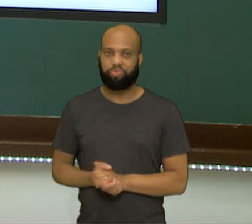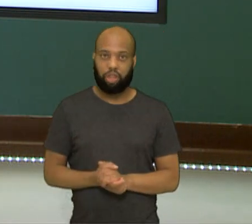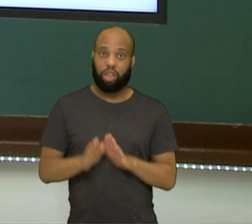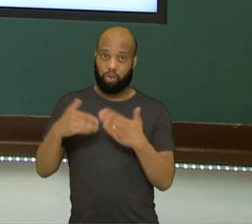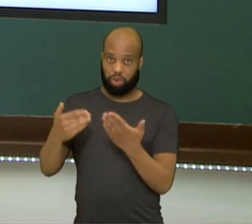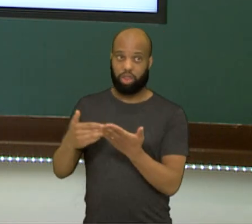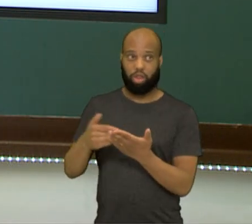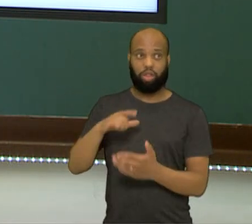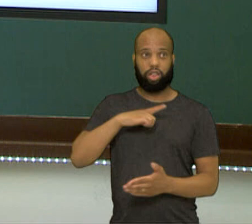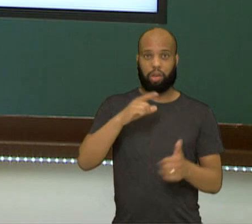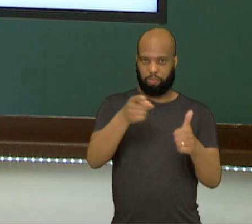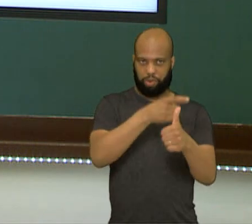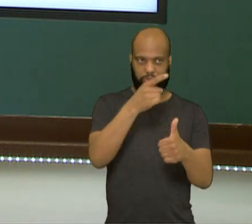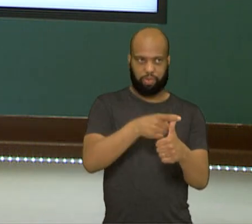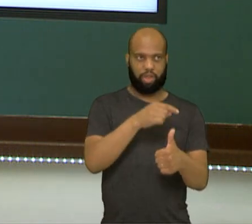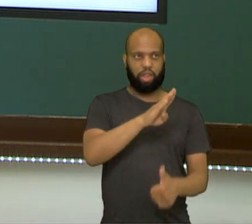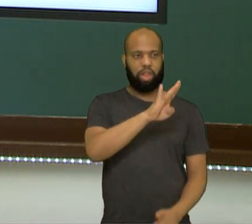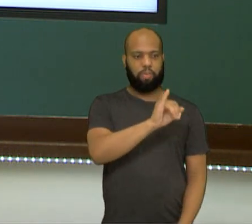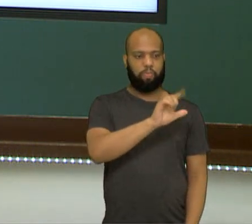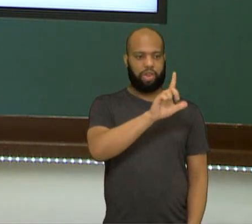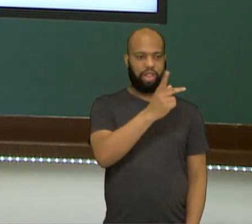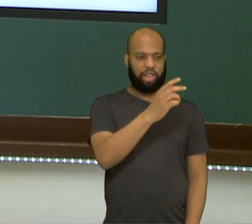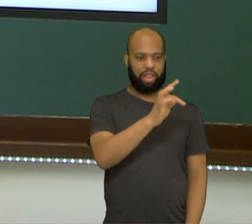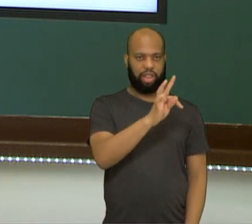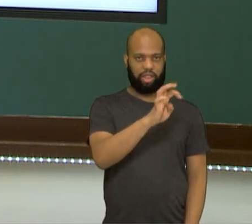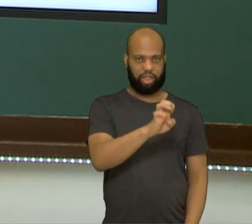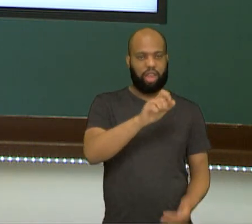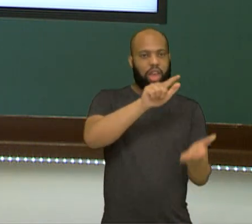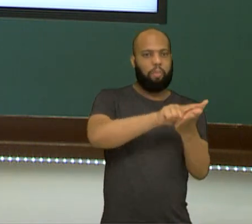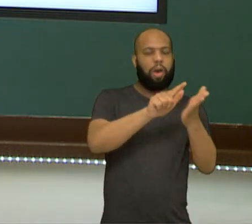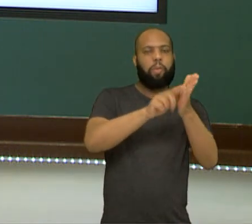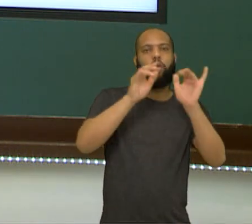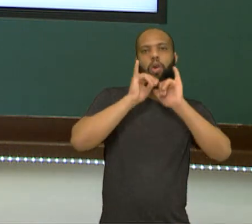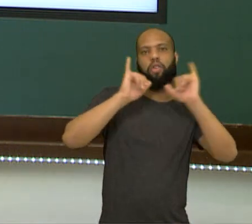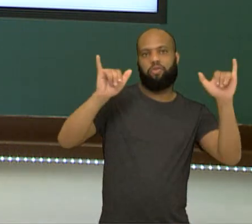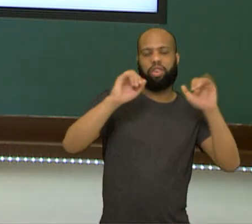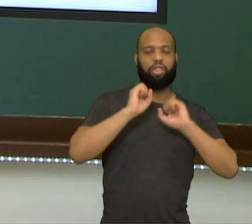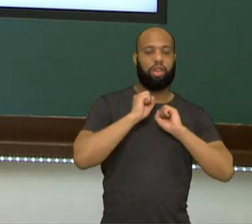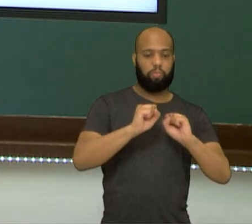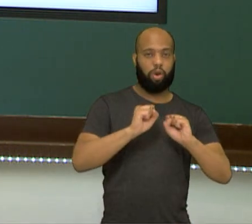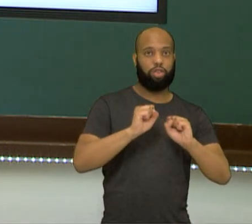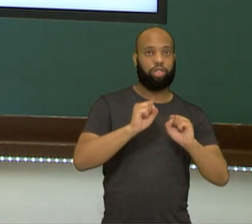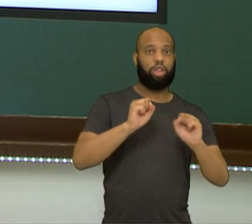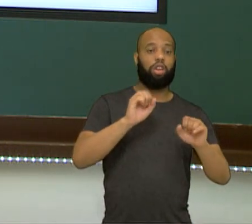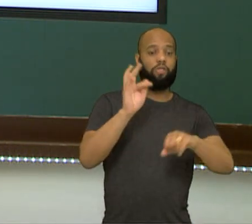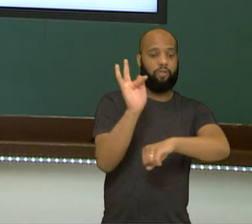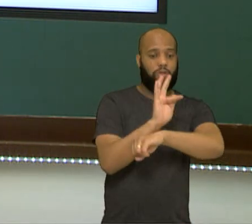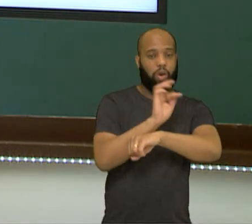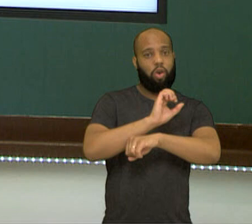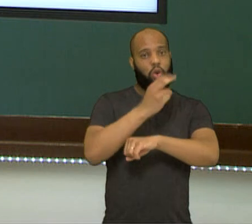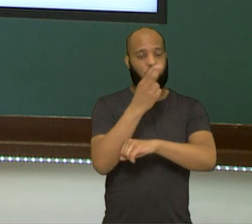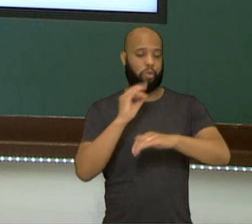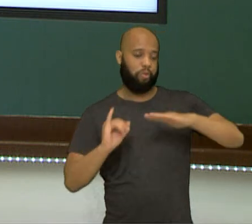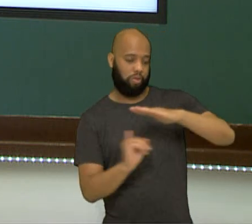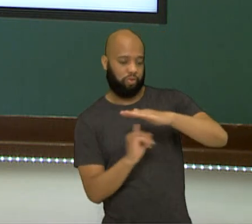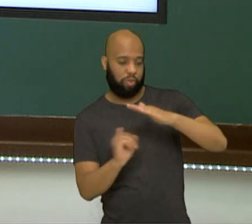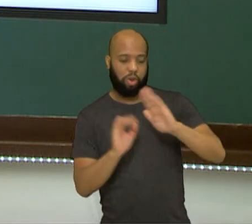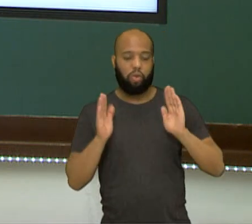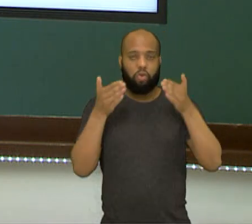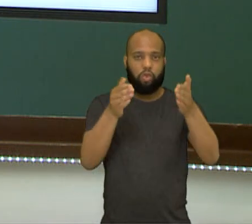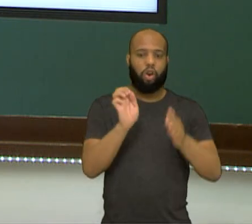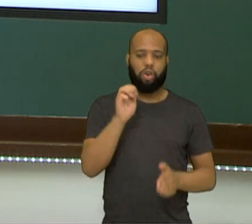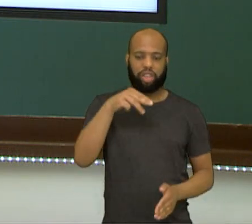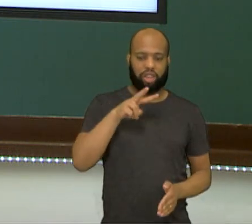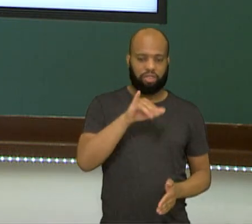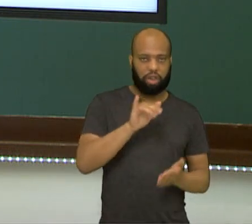o bilhete, ele pode ser formal ou informal, dependendo do contexto que eu vou utilizar. O foco é, no caso de quem